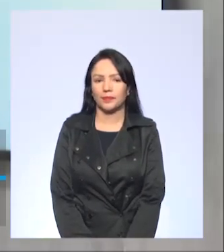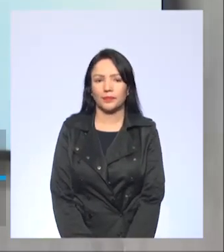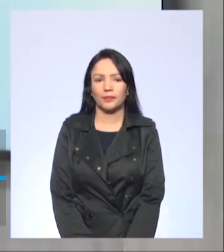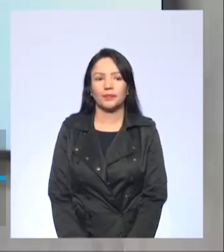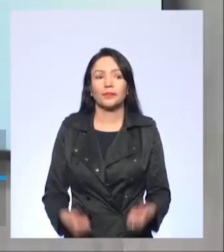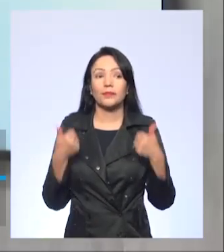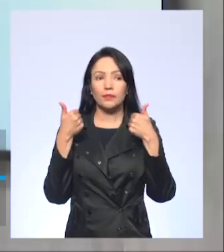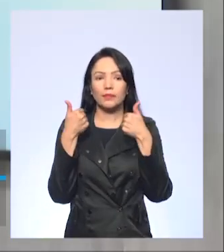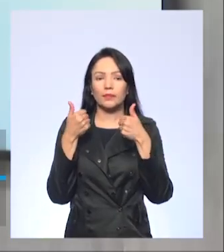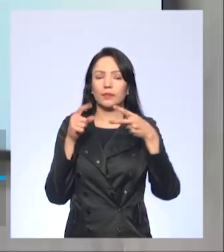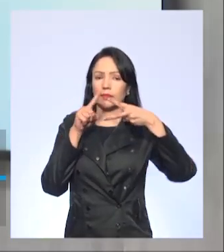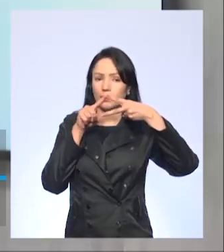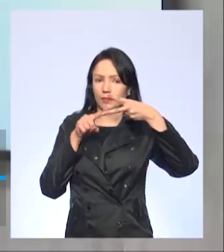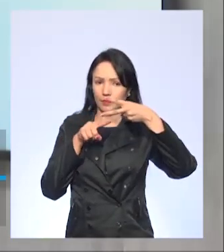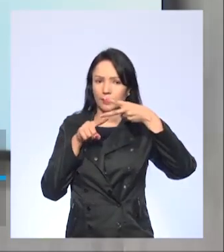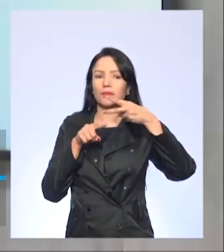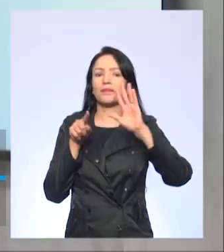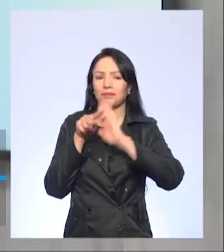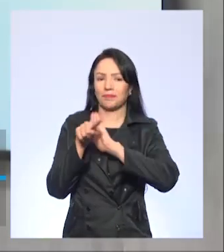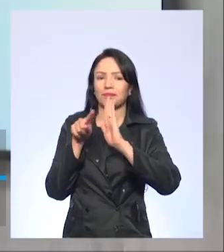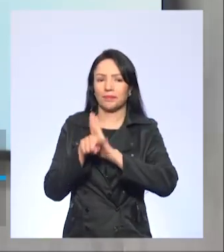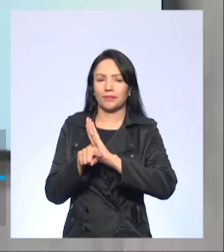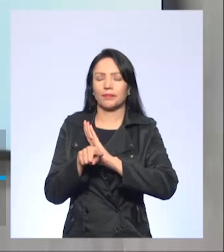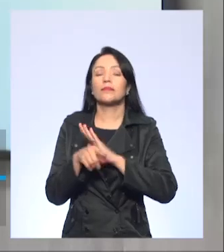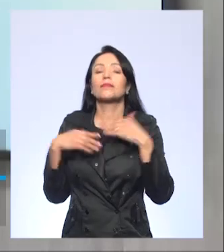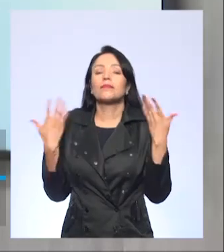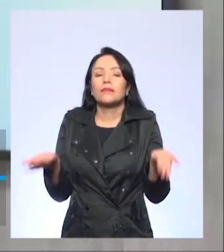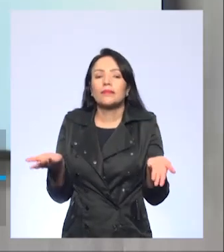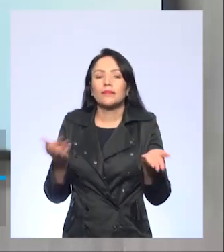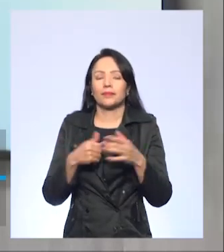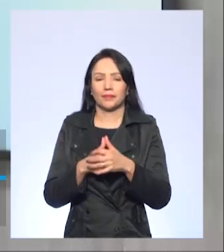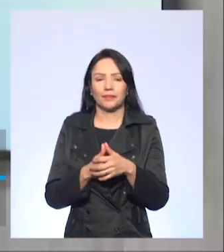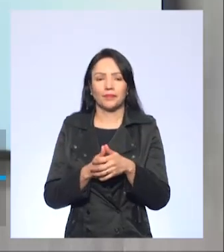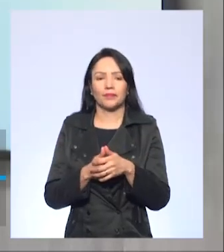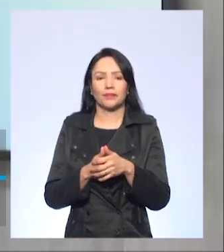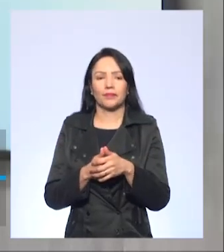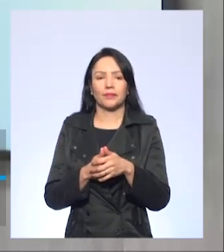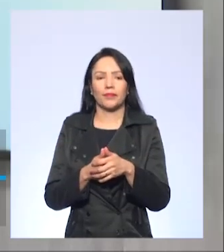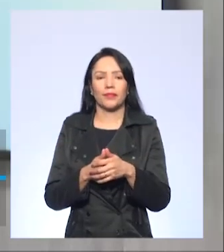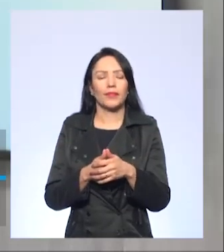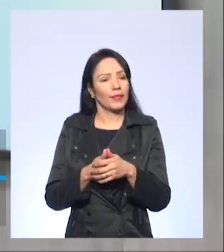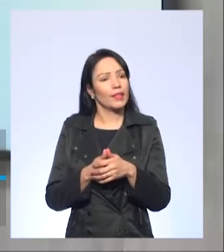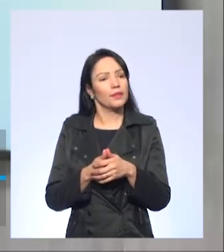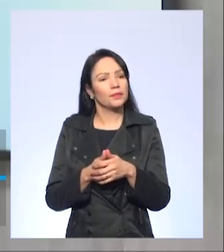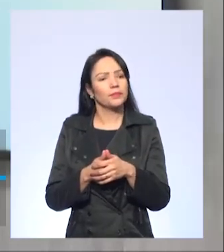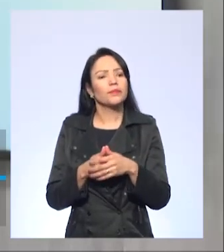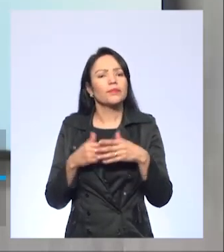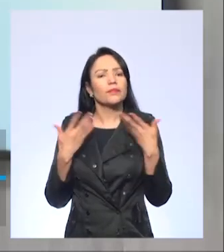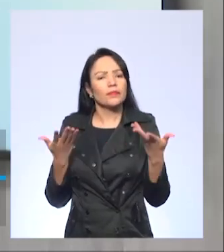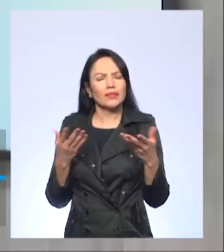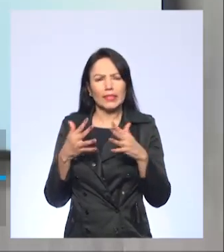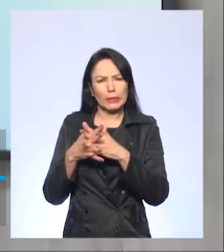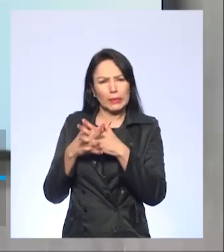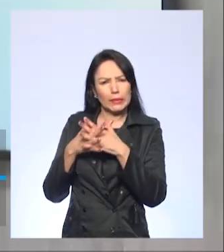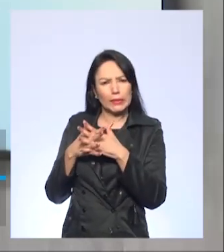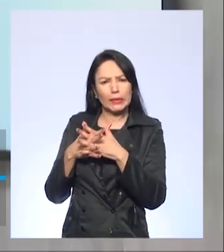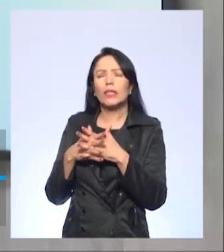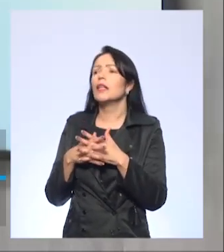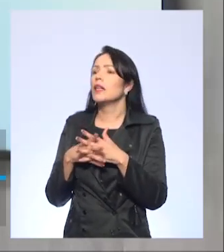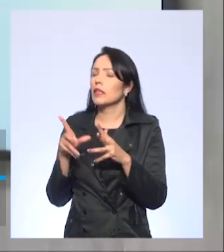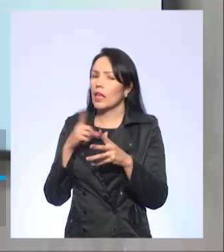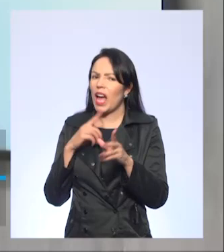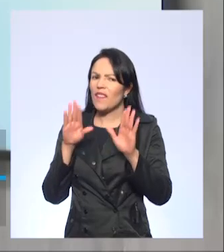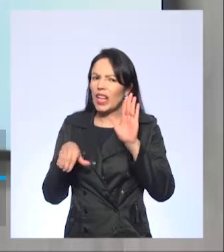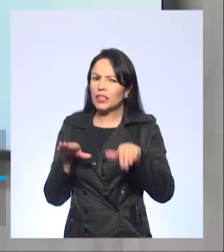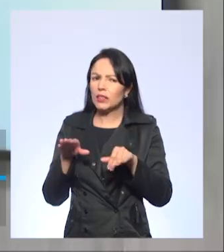Ótimo. Temos aí duas perguntas. Quero saber quais são. Bom, muito bem. O que está me confundindo é que tem horas que